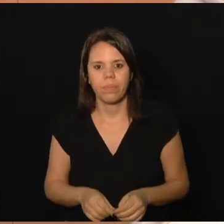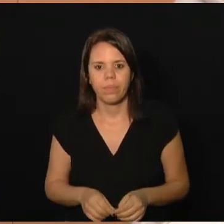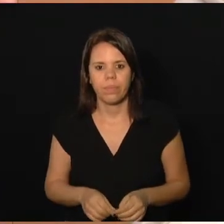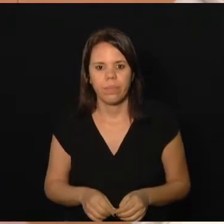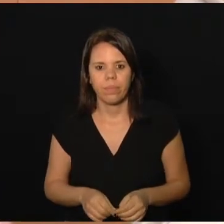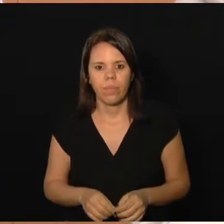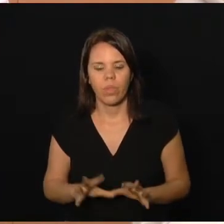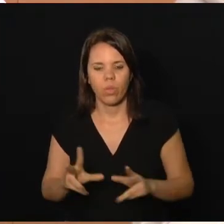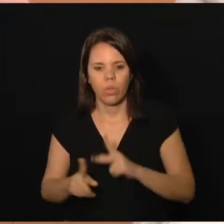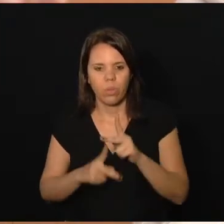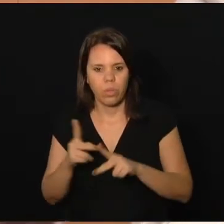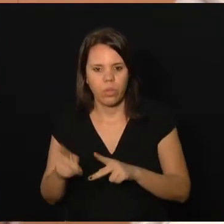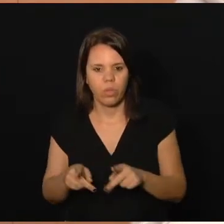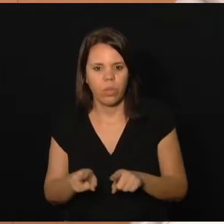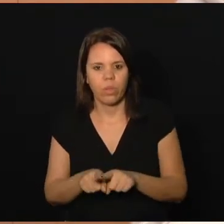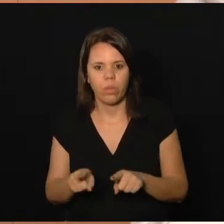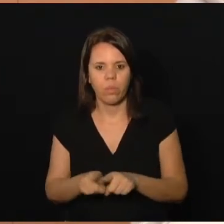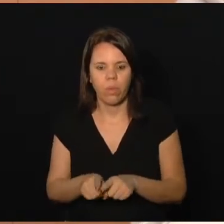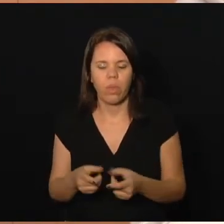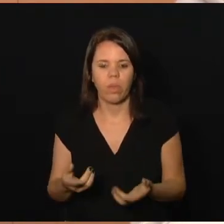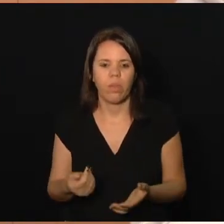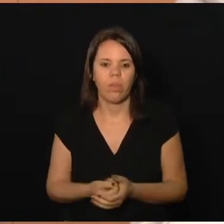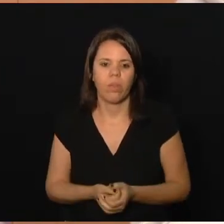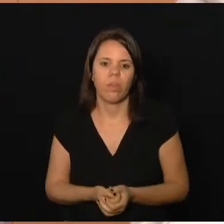autoridade civil, autoridade divina, enfim.